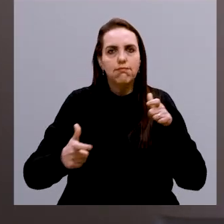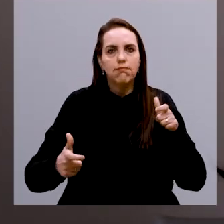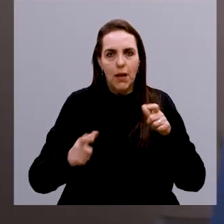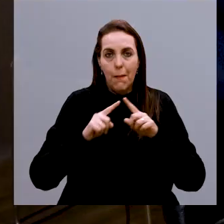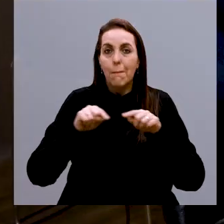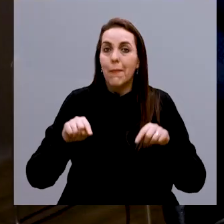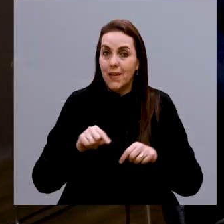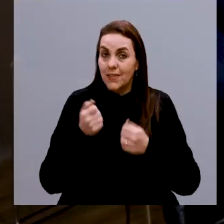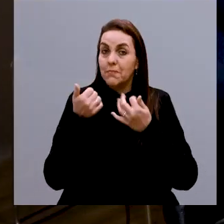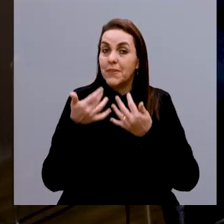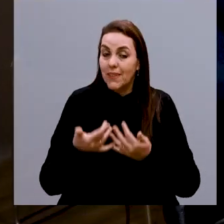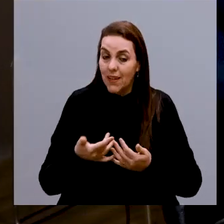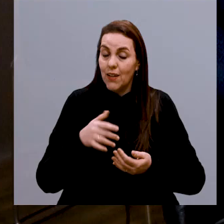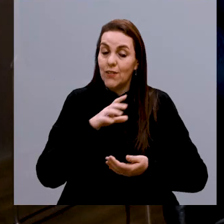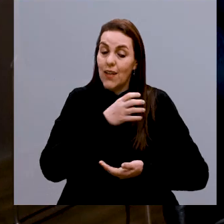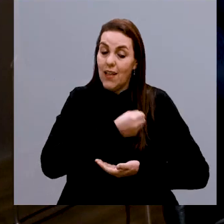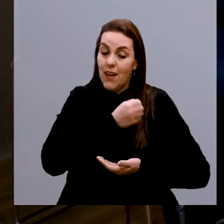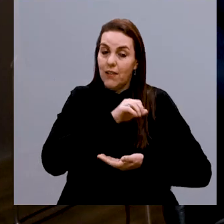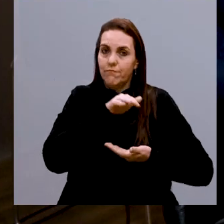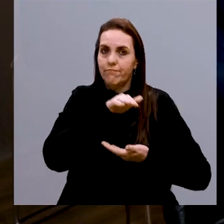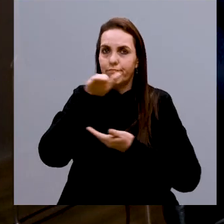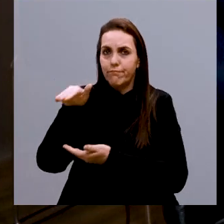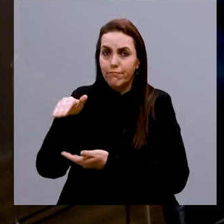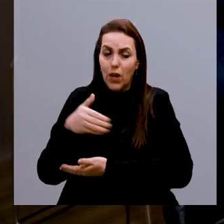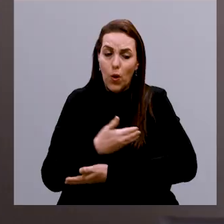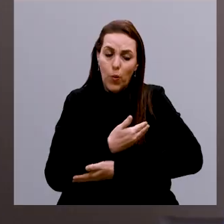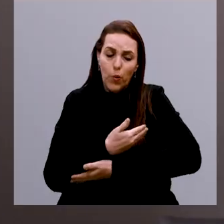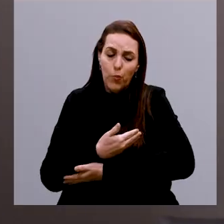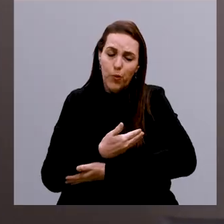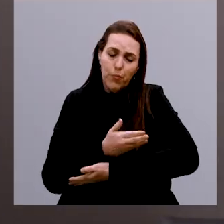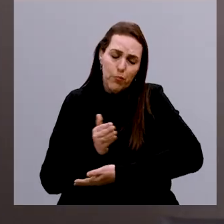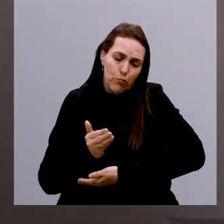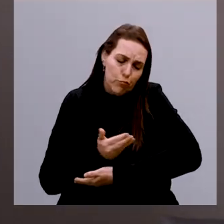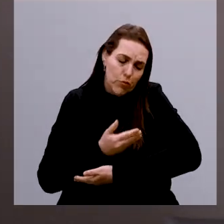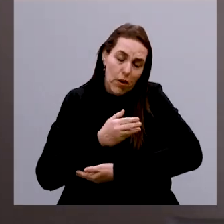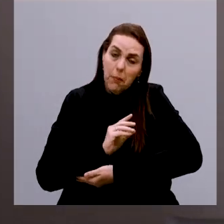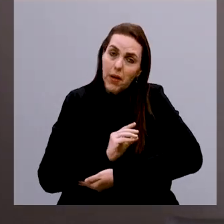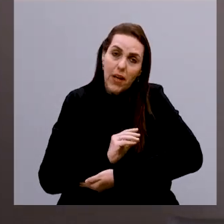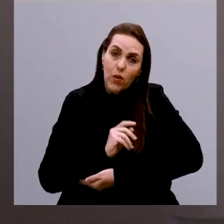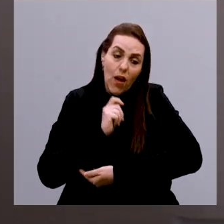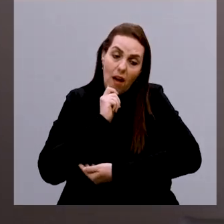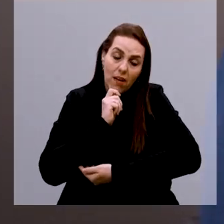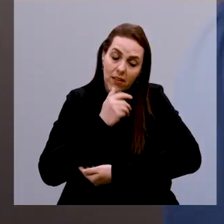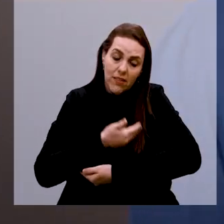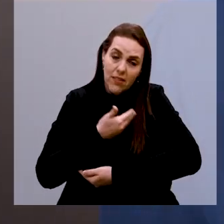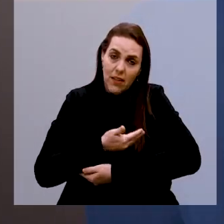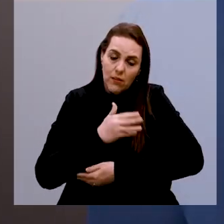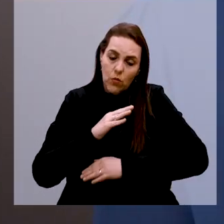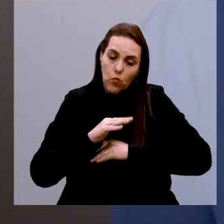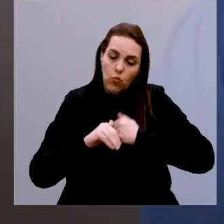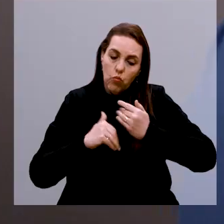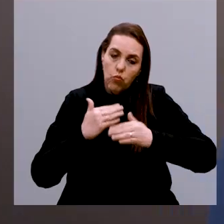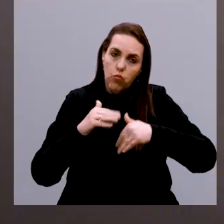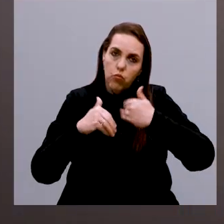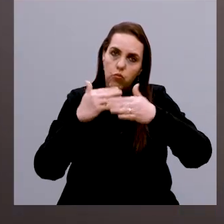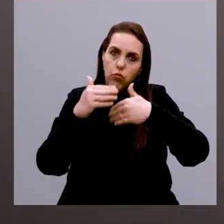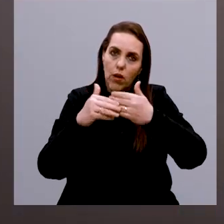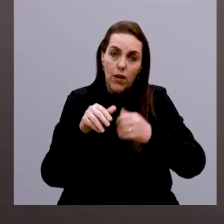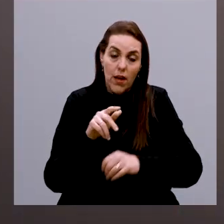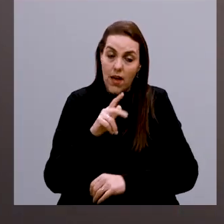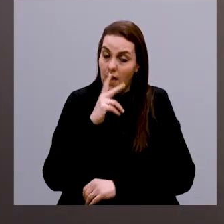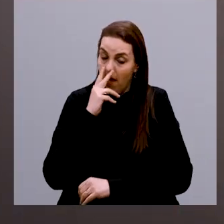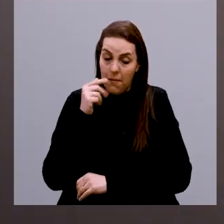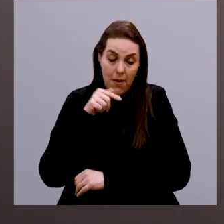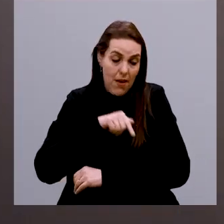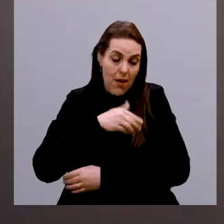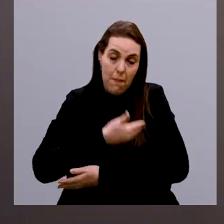ampliação. Mas nós estamos falando de um banco de leite que é um bebezinho, bem pequenininho ainda, né? Que está construindo e que mesmo